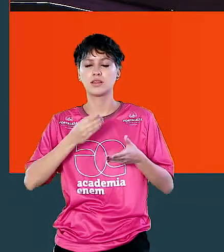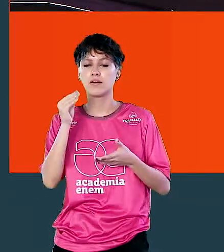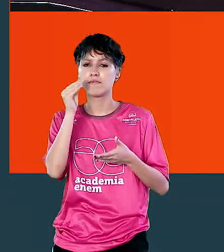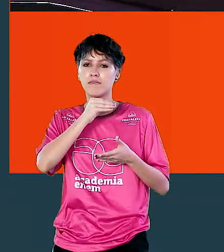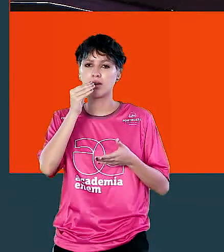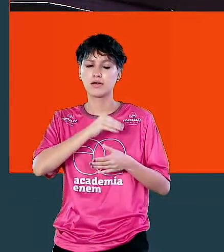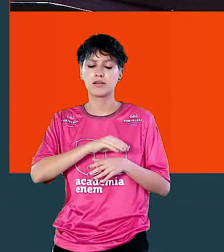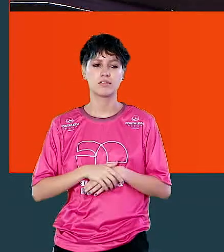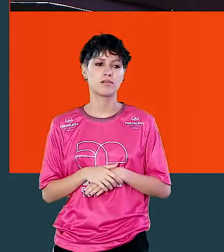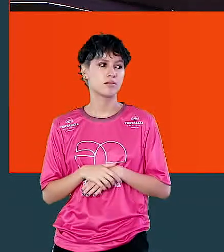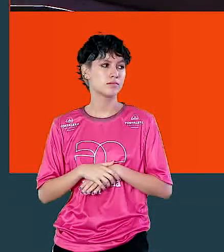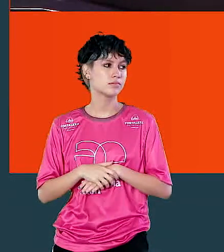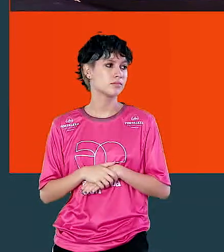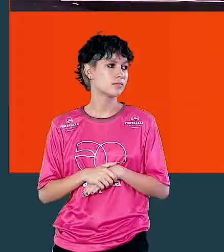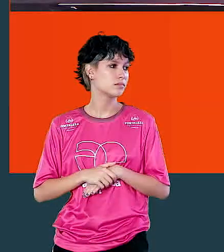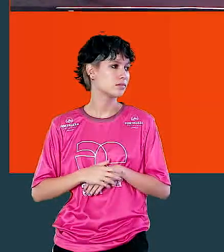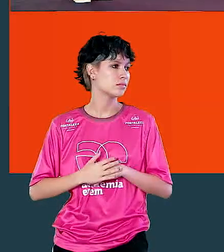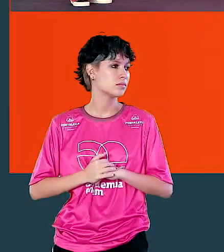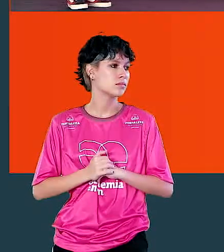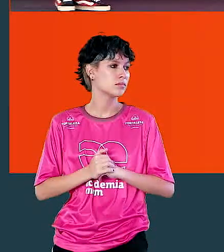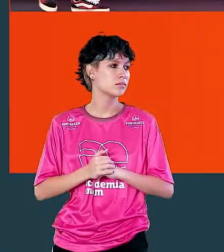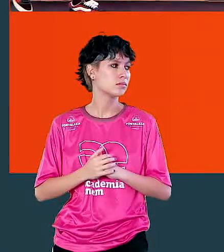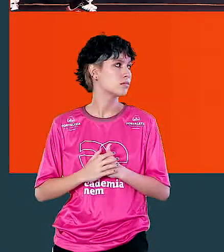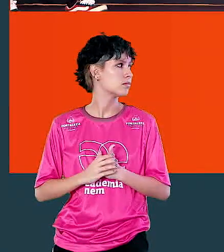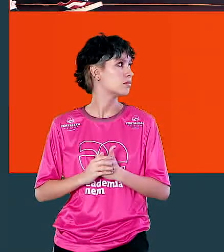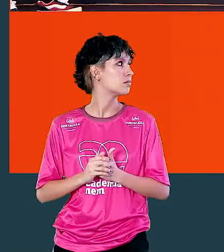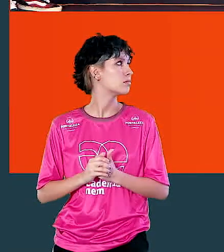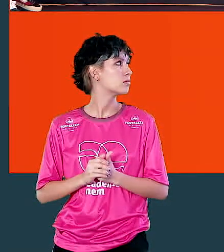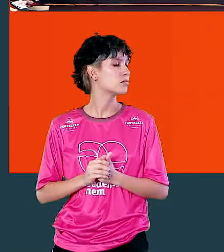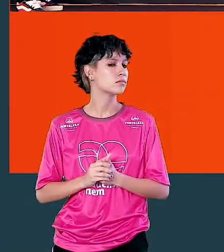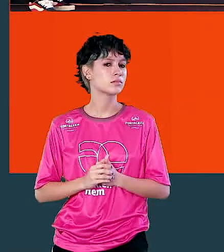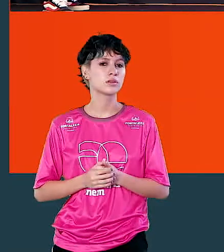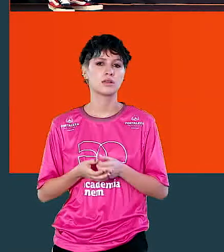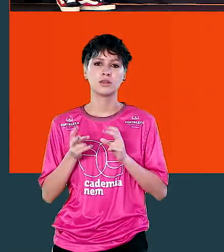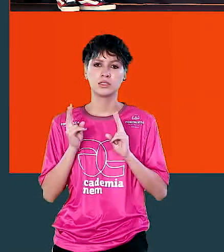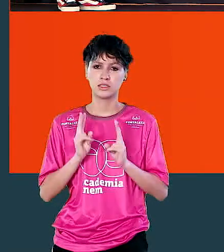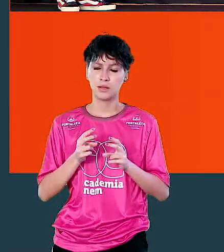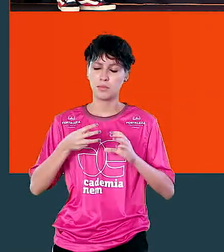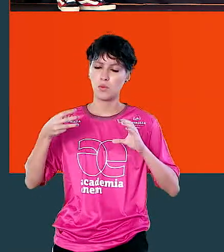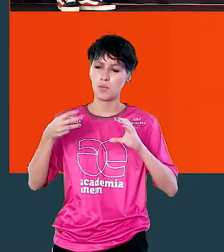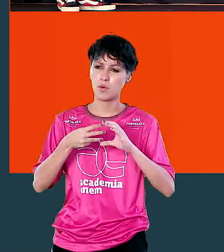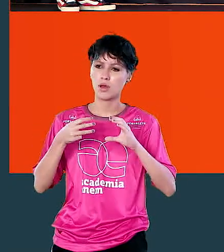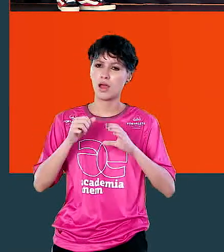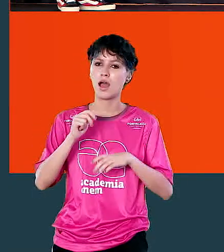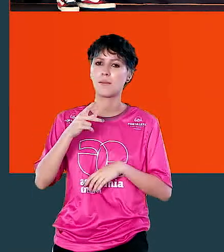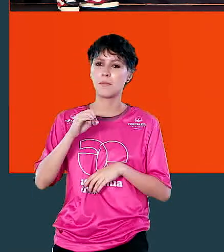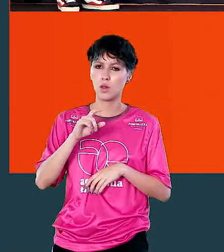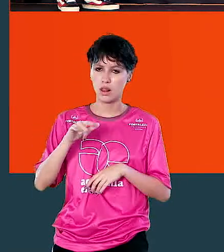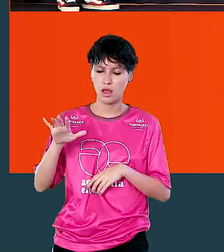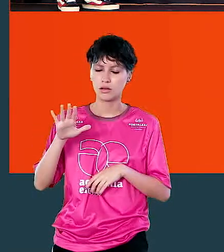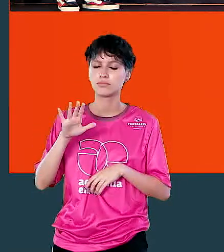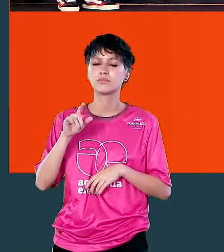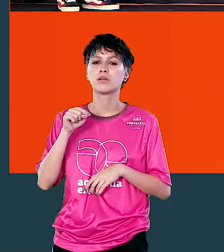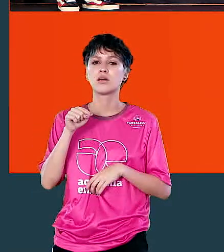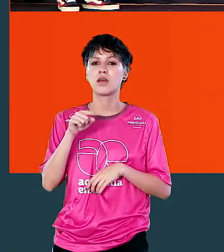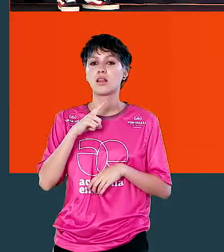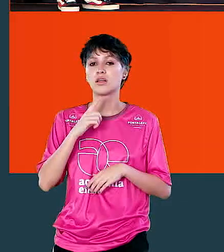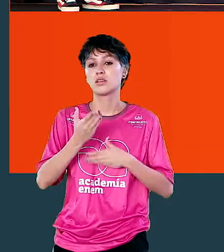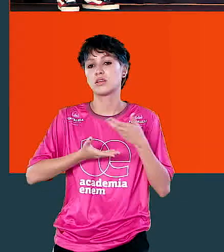E pessoal, toda molécula que é apolar, ela tem uma interação de que